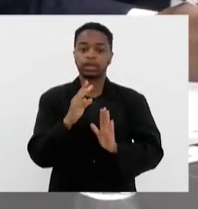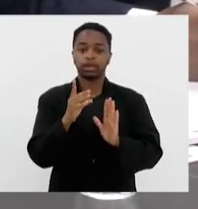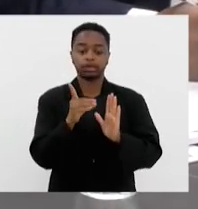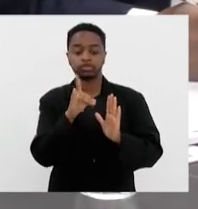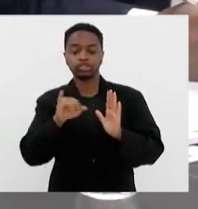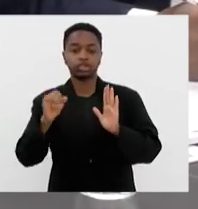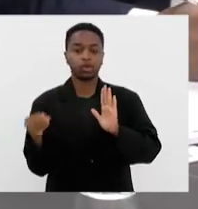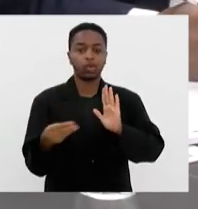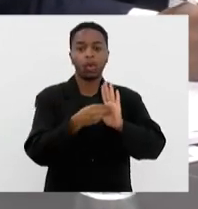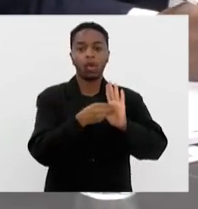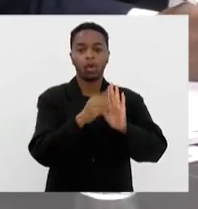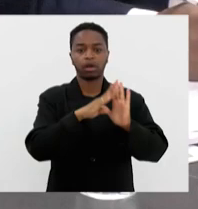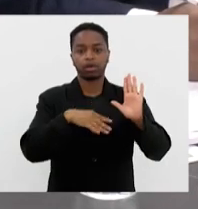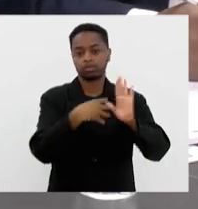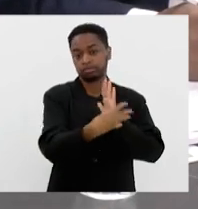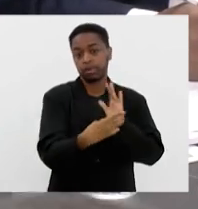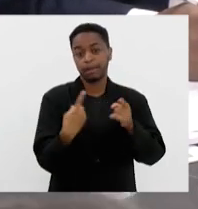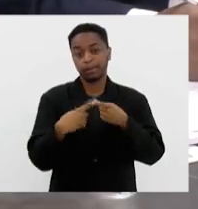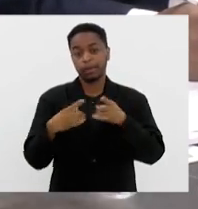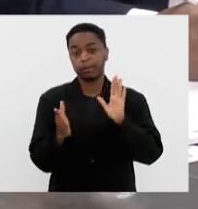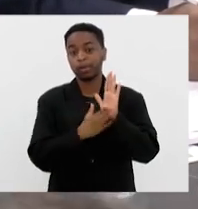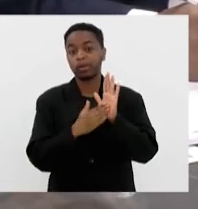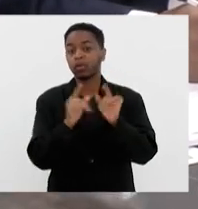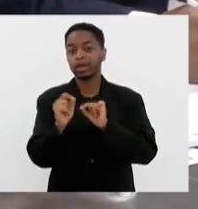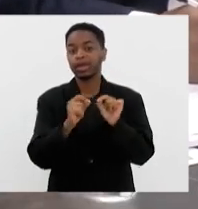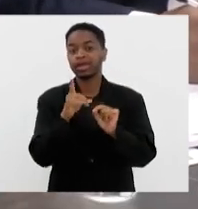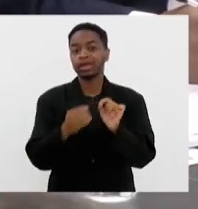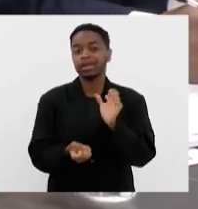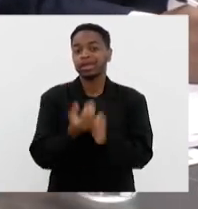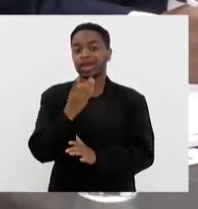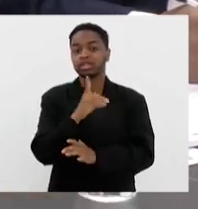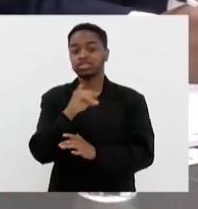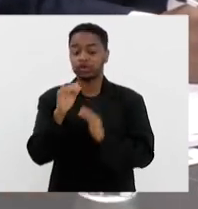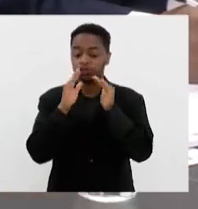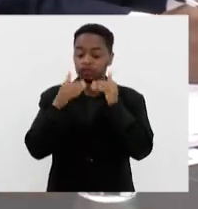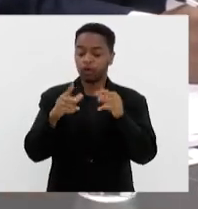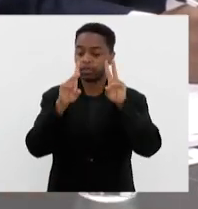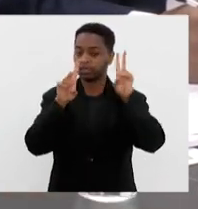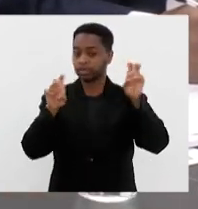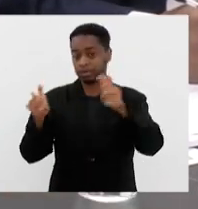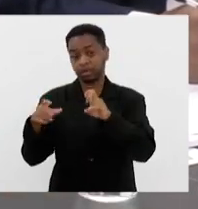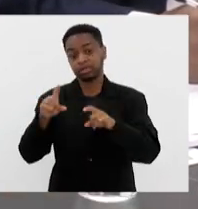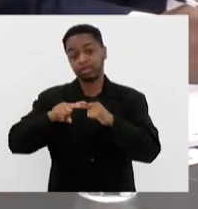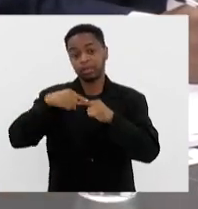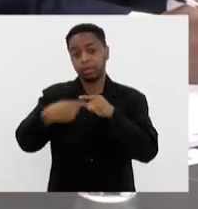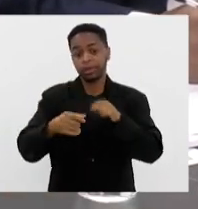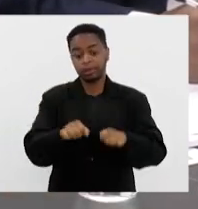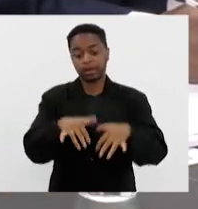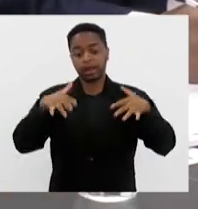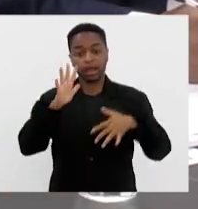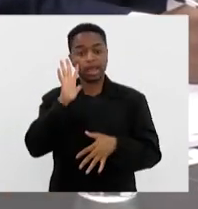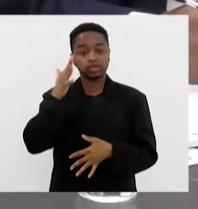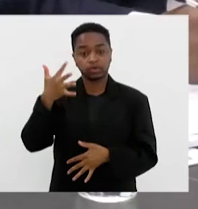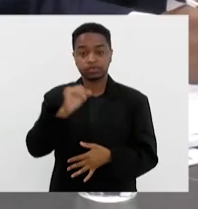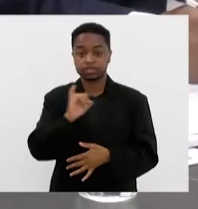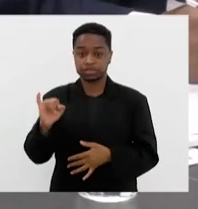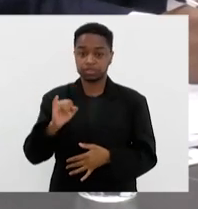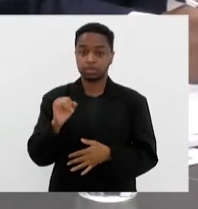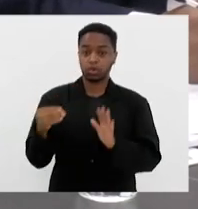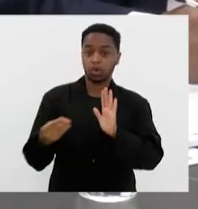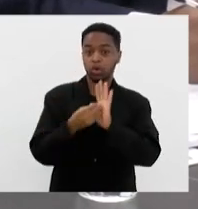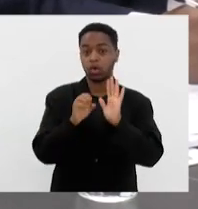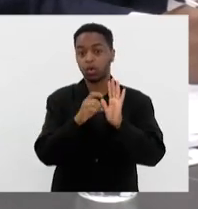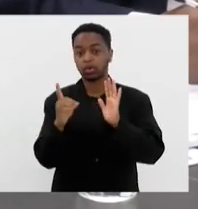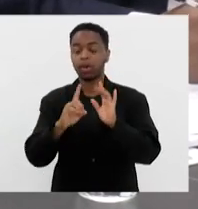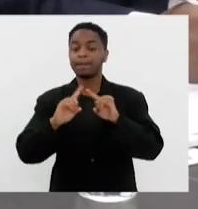parlamentar, a proposta de criação de uma data alusiva a algum tema. Acho que ia ficar melhor. E aí o plenário decide se vai ou não. Mas o artigo 2º